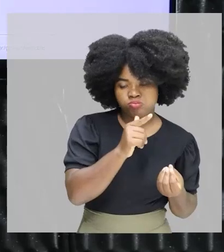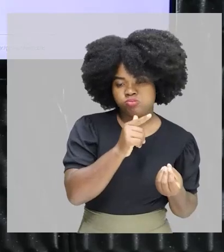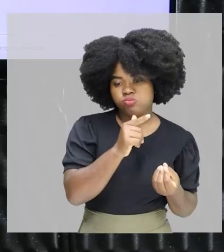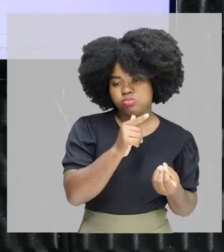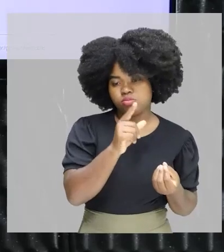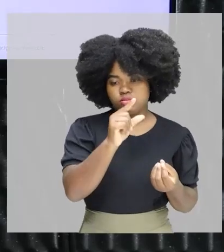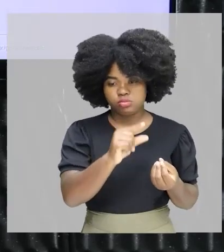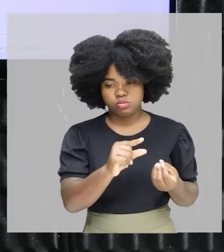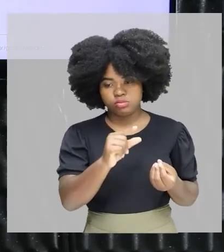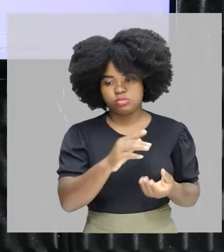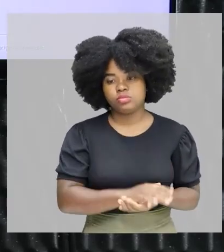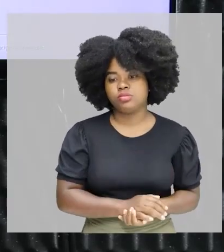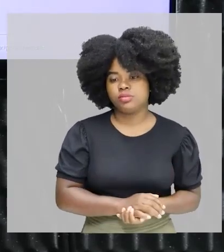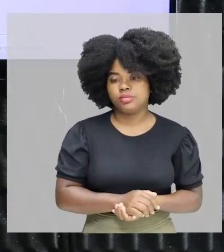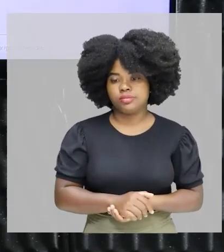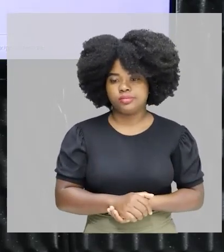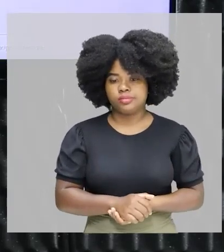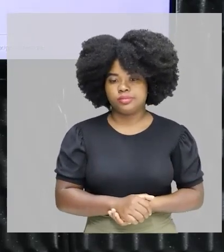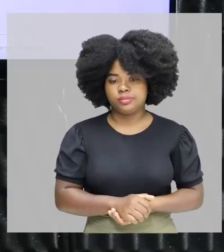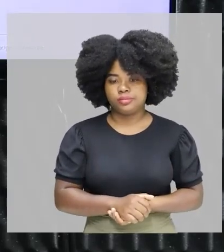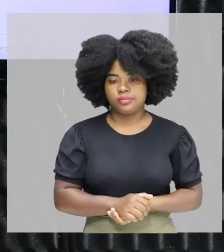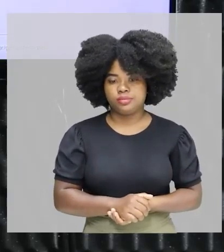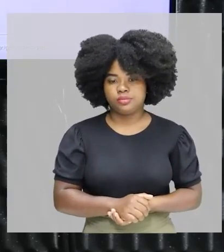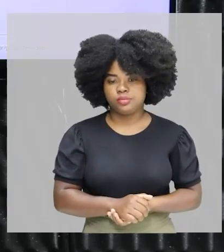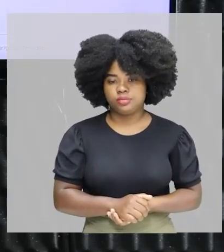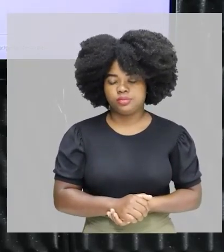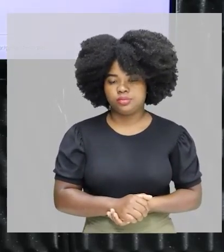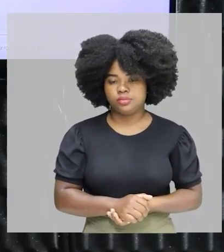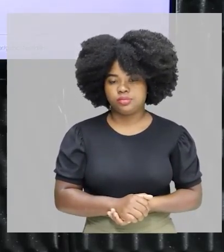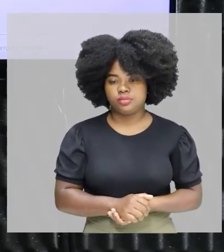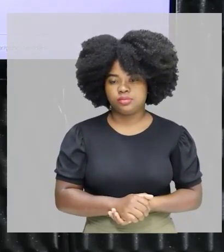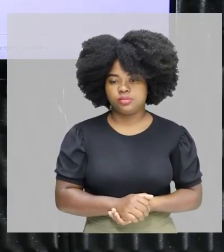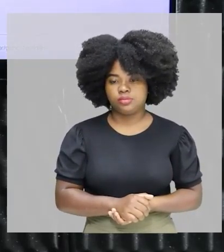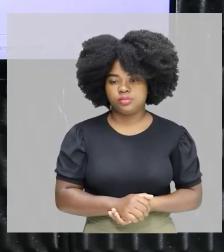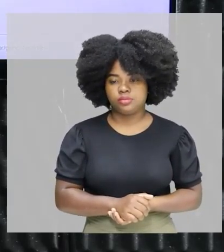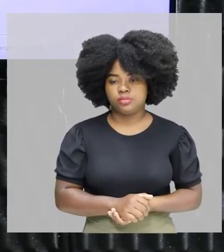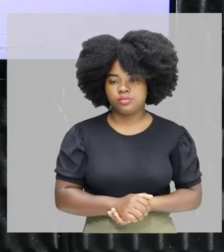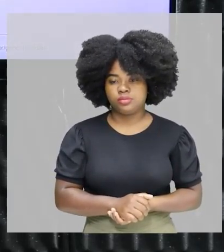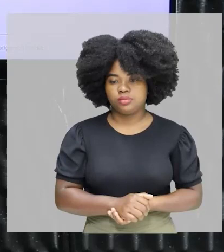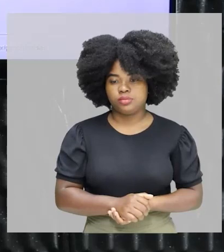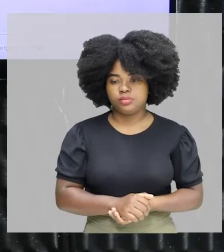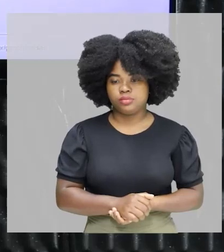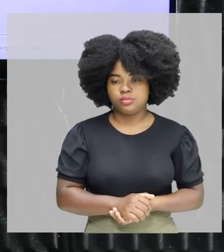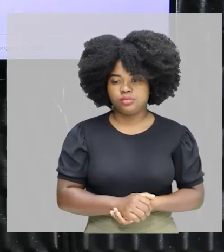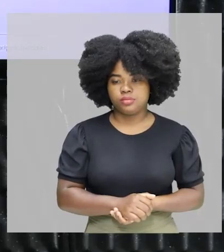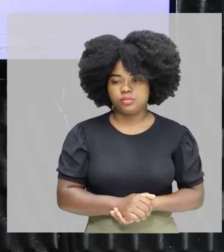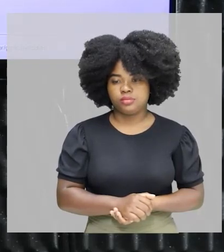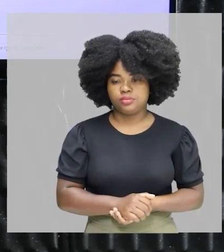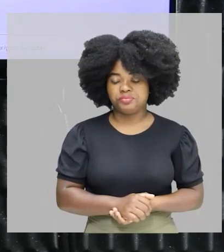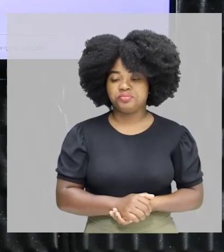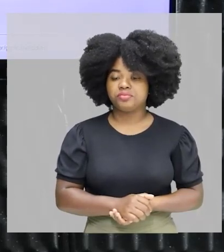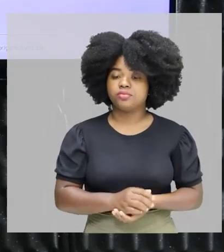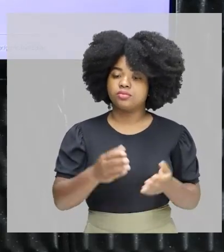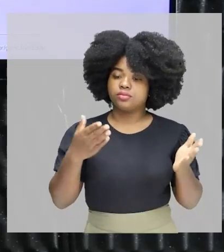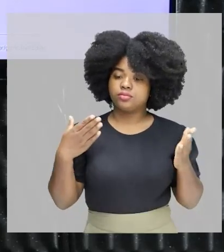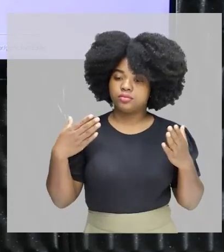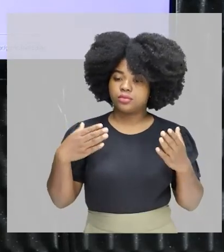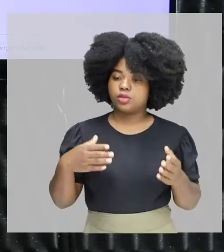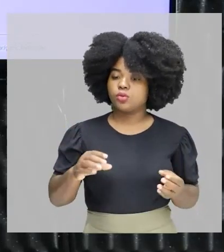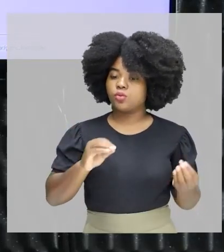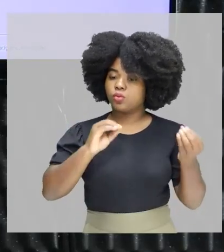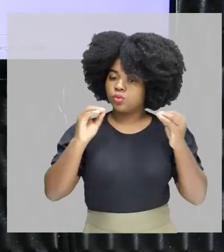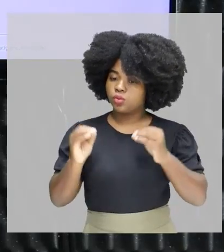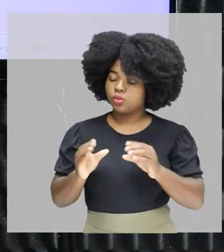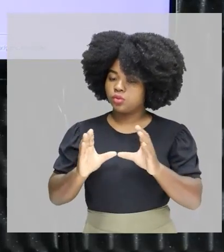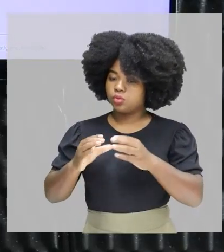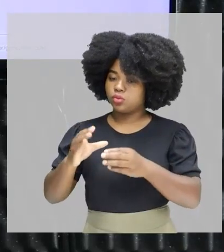ele é menos eficiente, certo? E, novamente, ó, nós destacamos aqui o